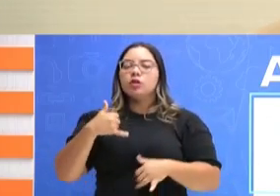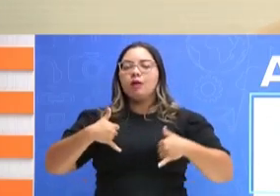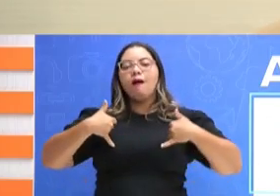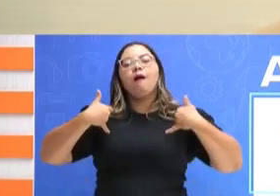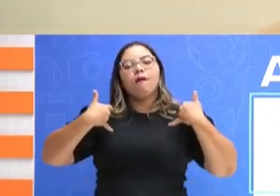município